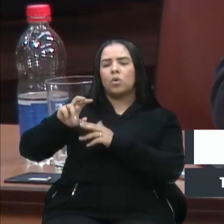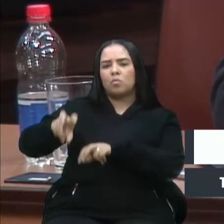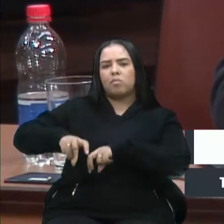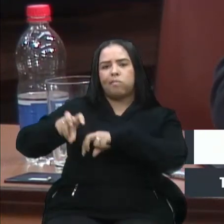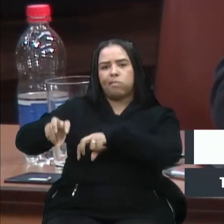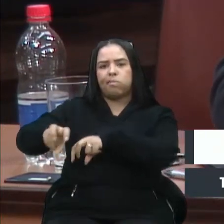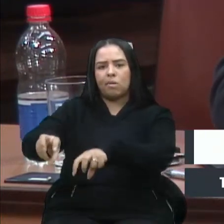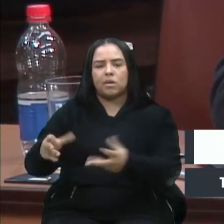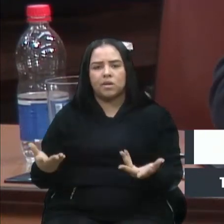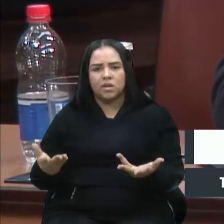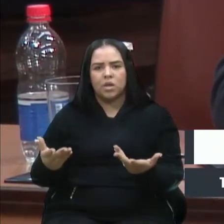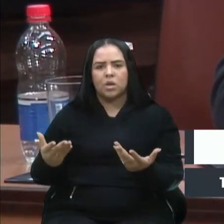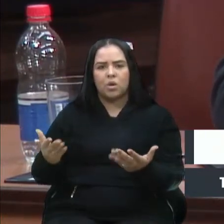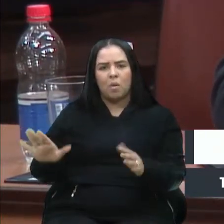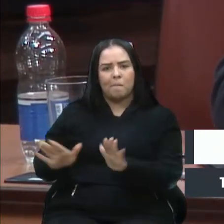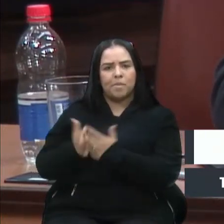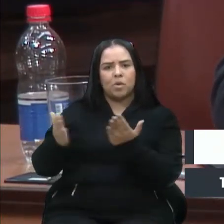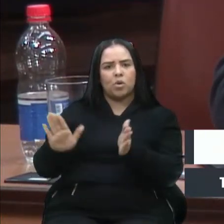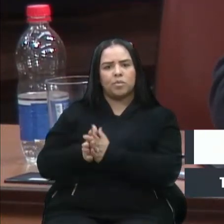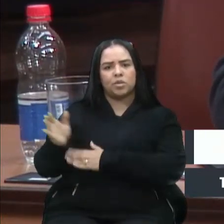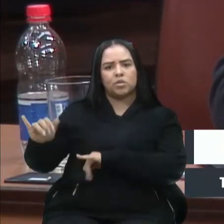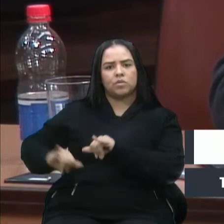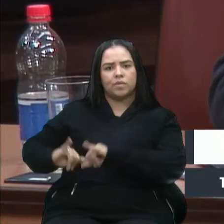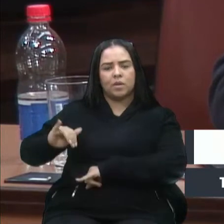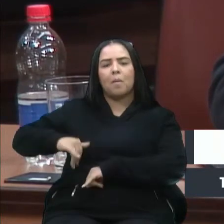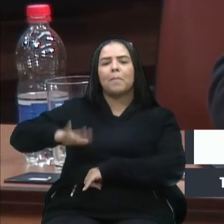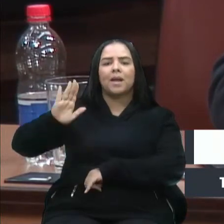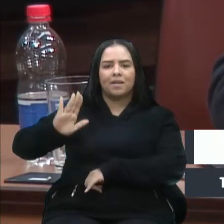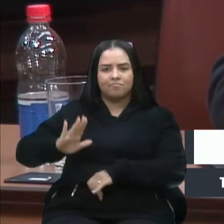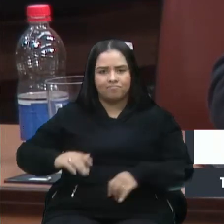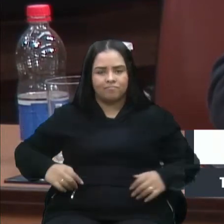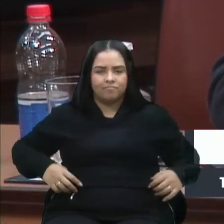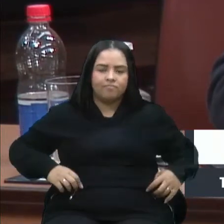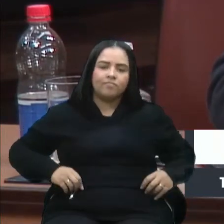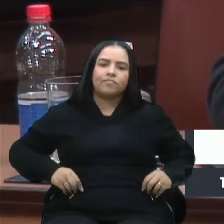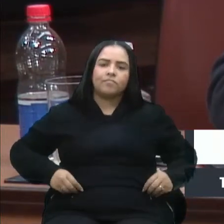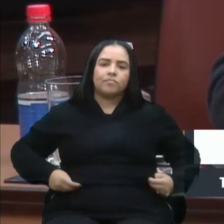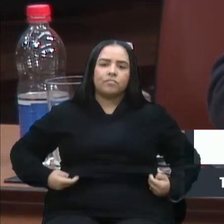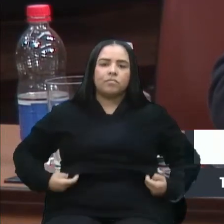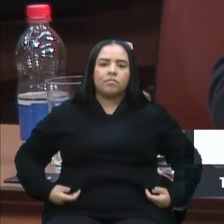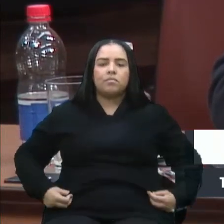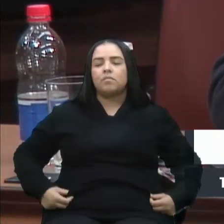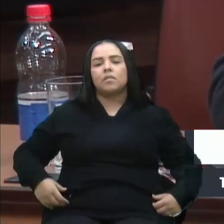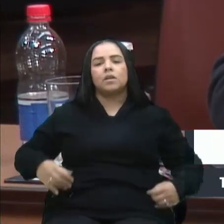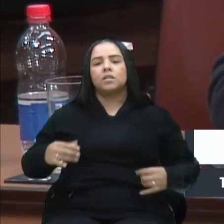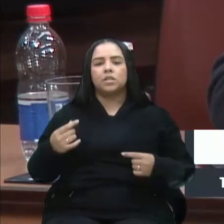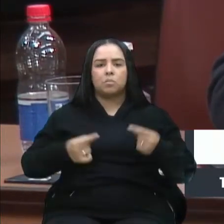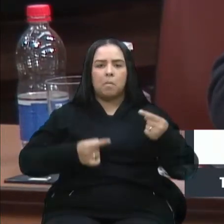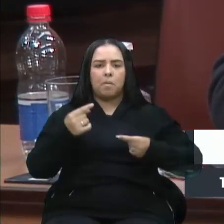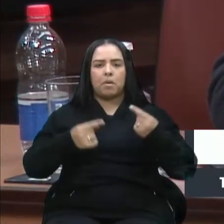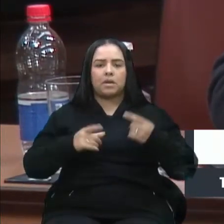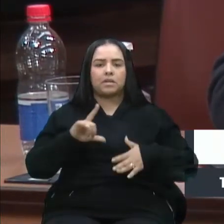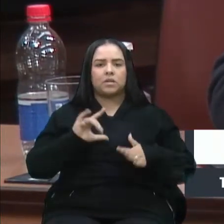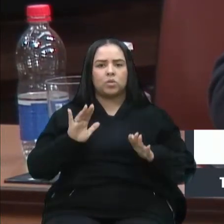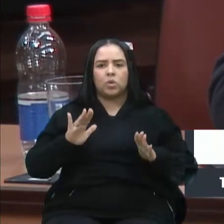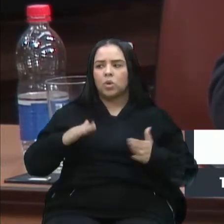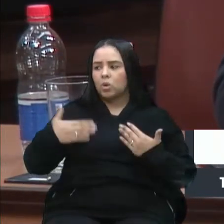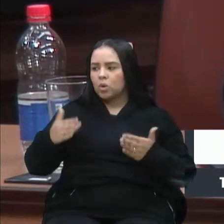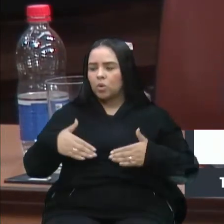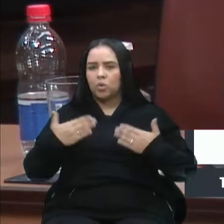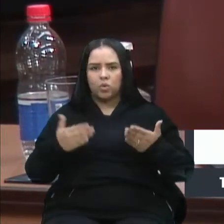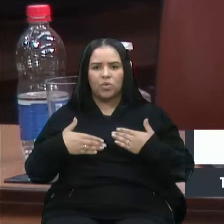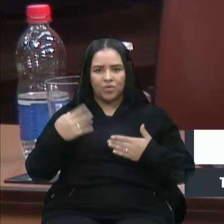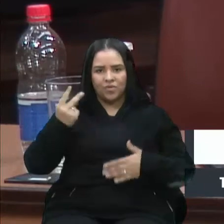e o Pobre cada vez passando mais necessidade Então esse debate que foi feito no desespero vereador da Tatiane e Freeza